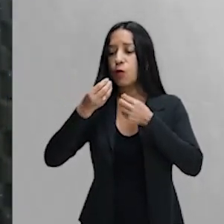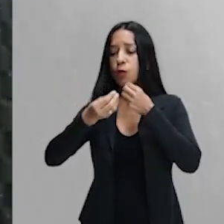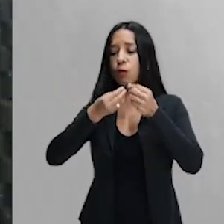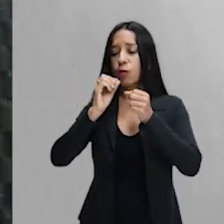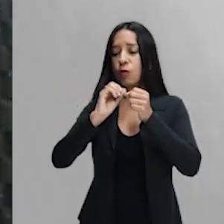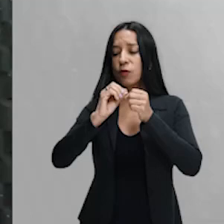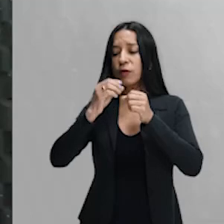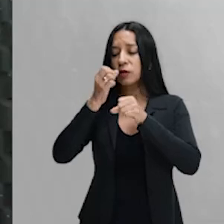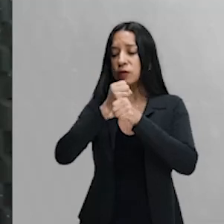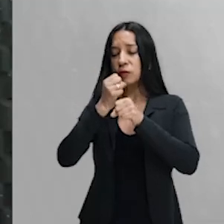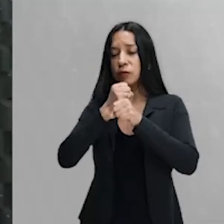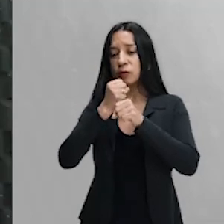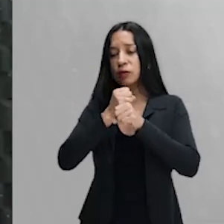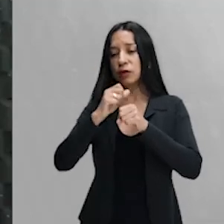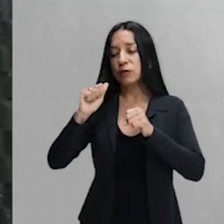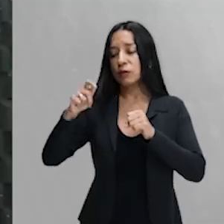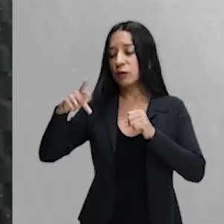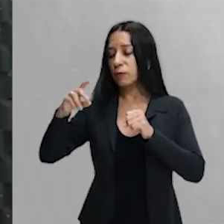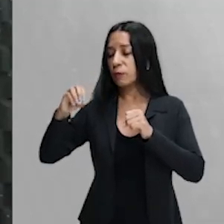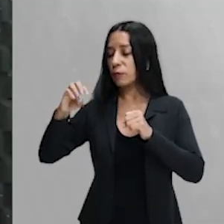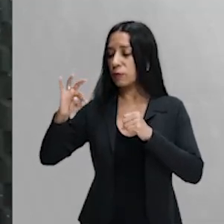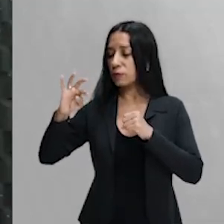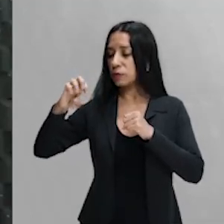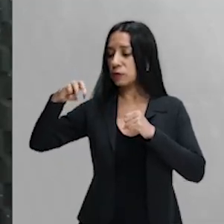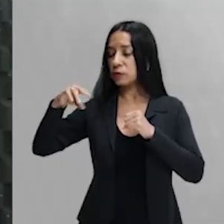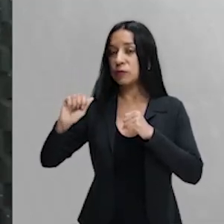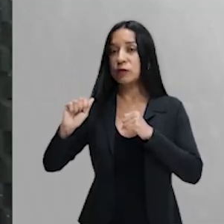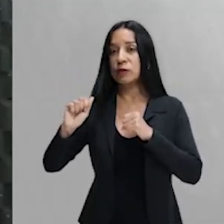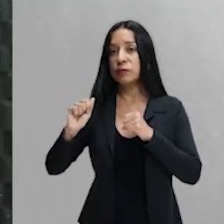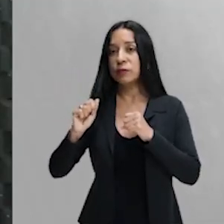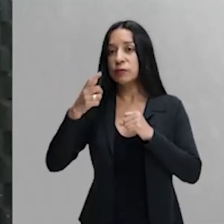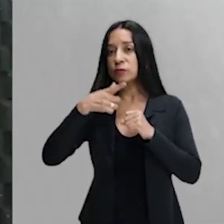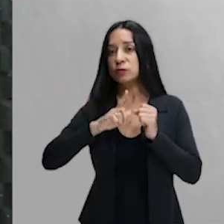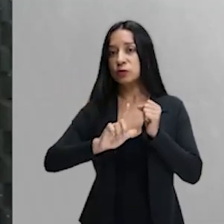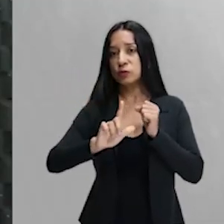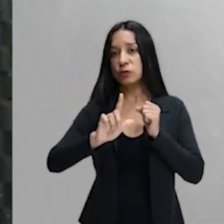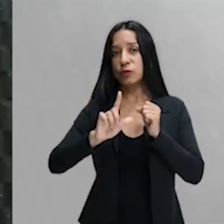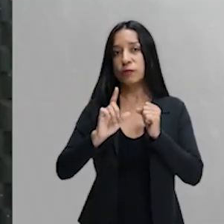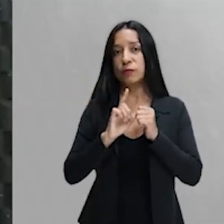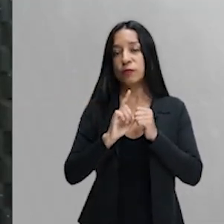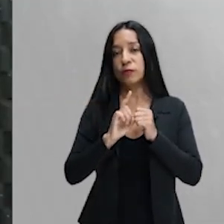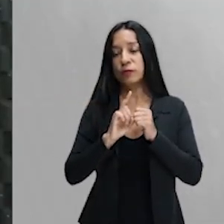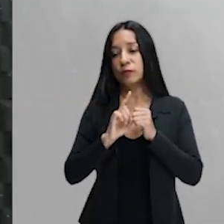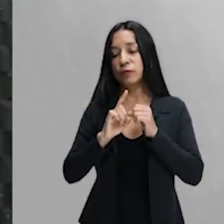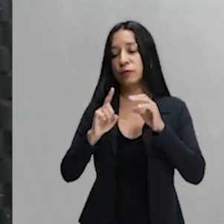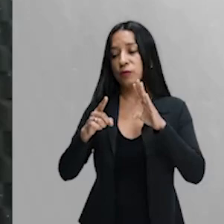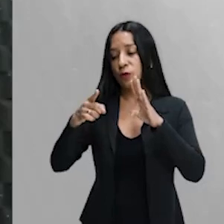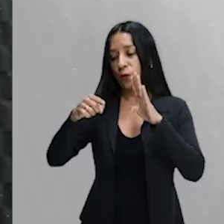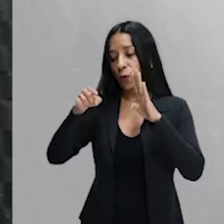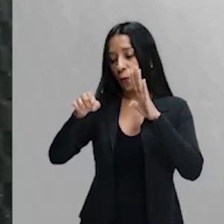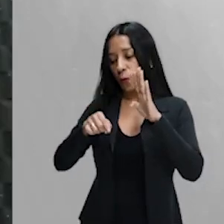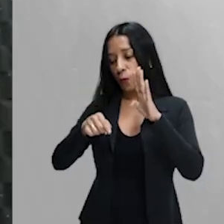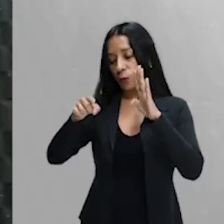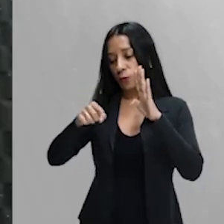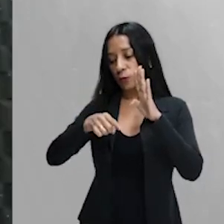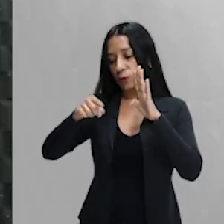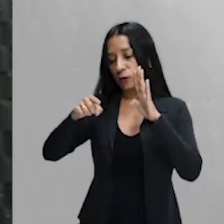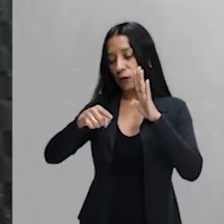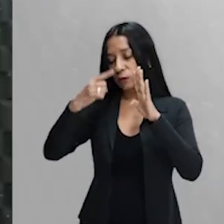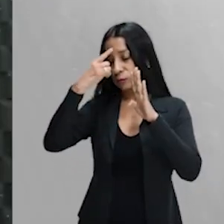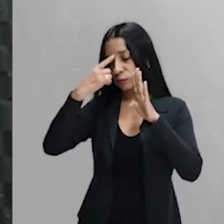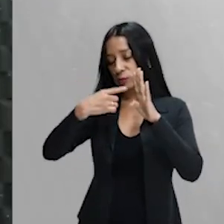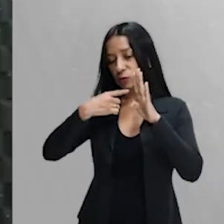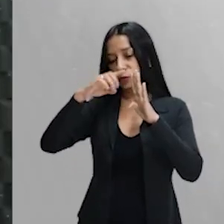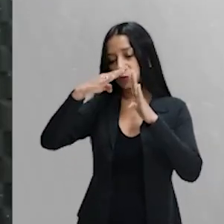calcular esse apótema da pirâmide? De novo, toda vez, galera, esse lado aqui, ó, da figura,